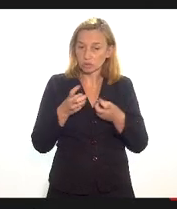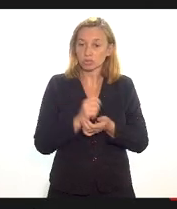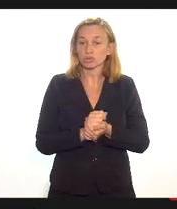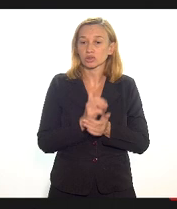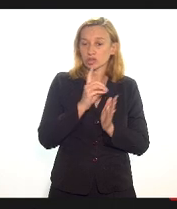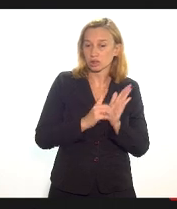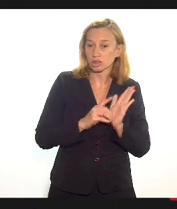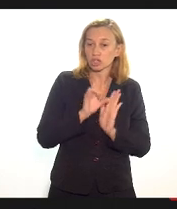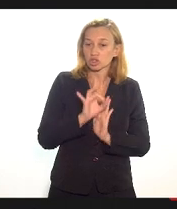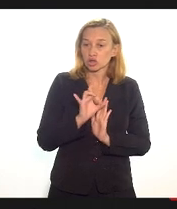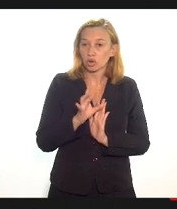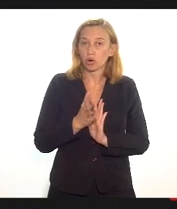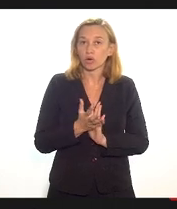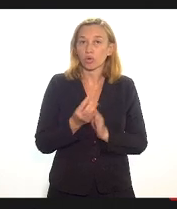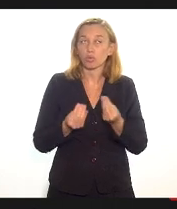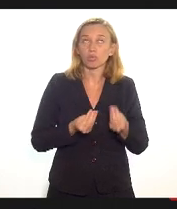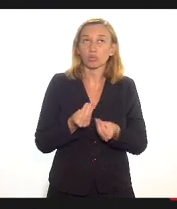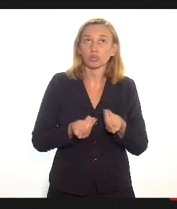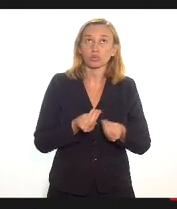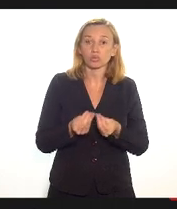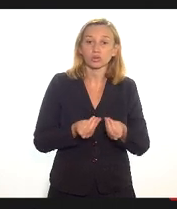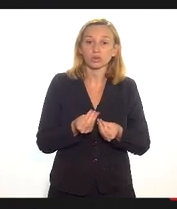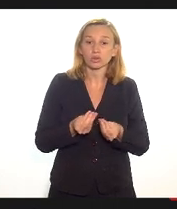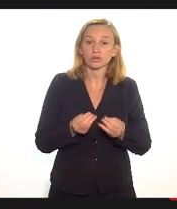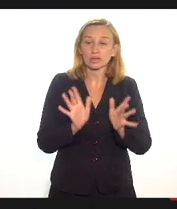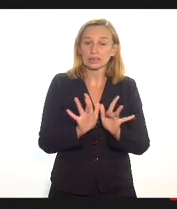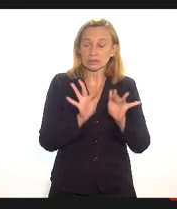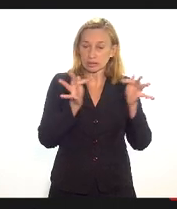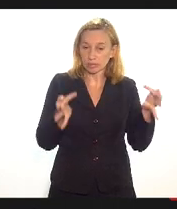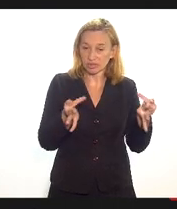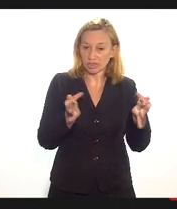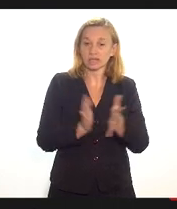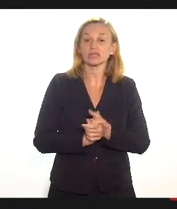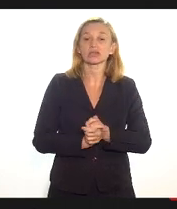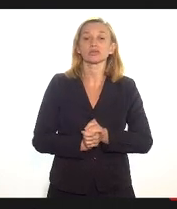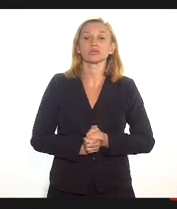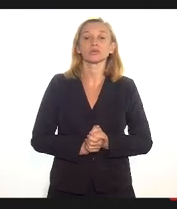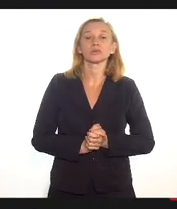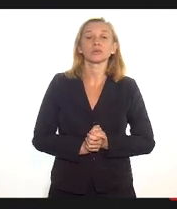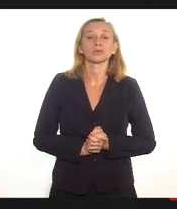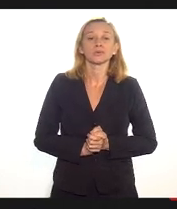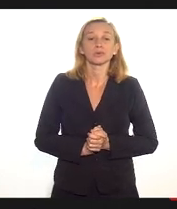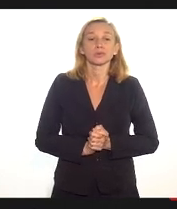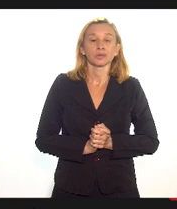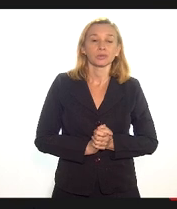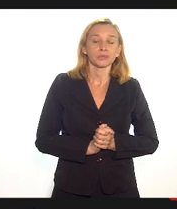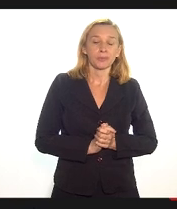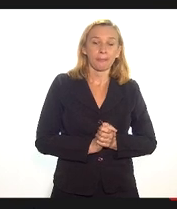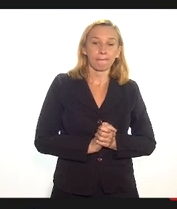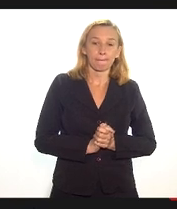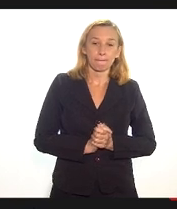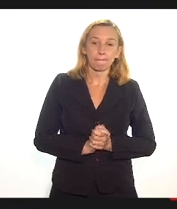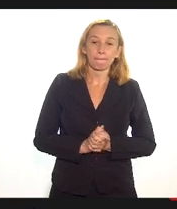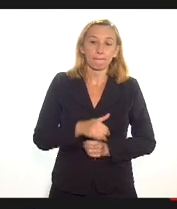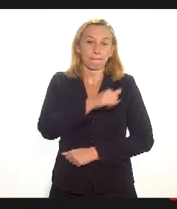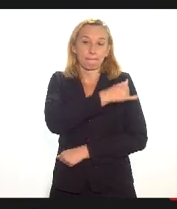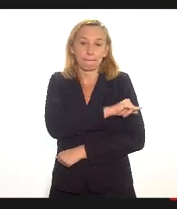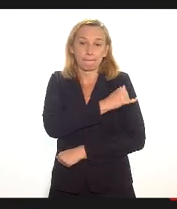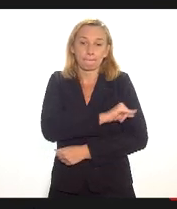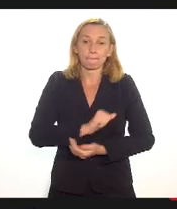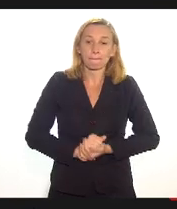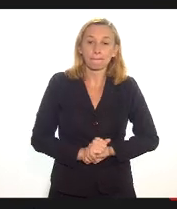só, apenas como uma exemplificação, uma ilustração, para o Rio de Janeiro, nós